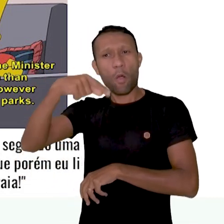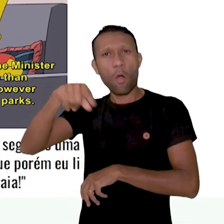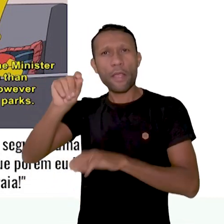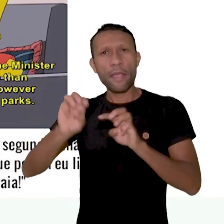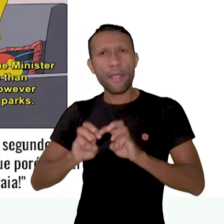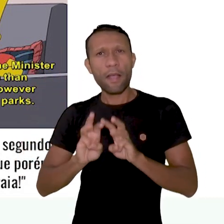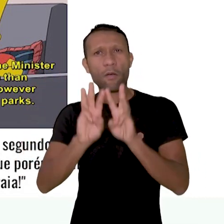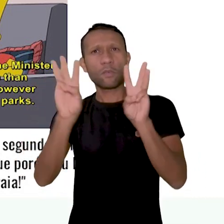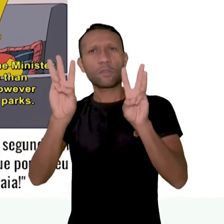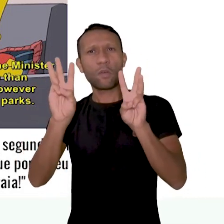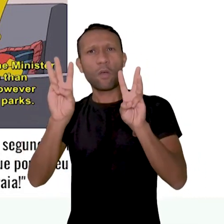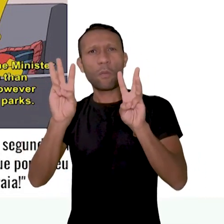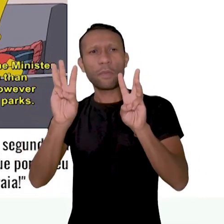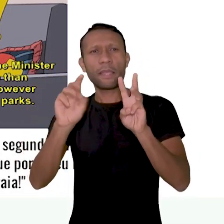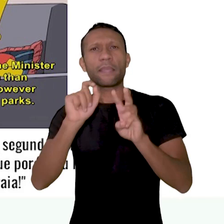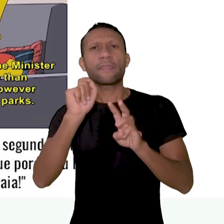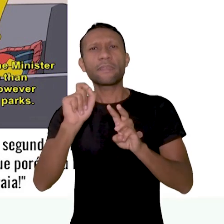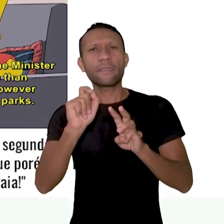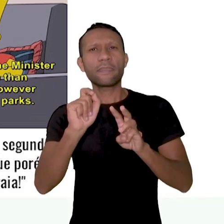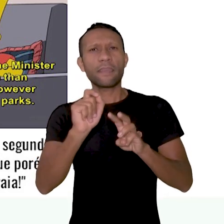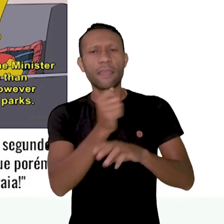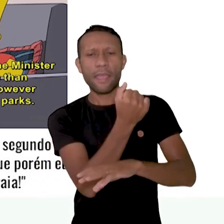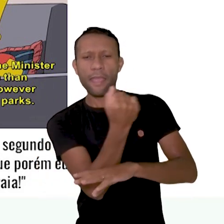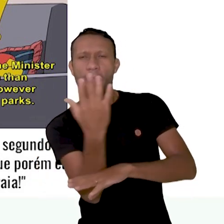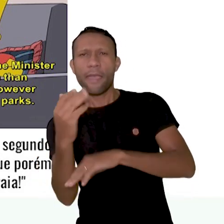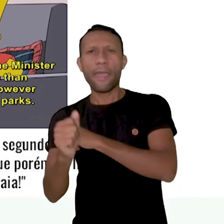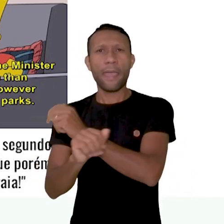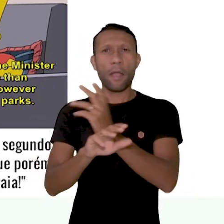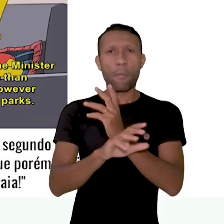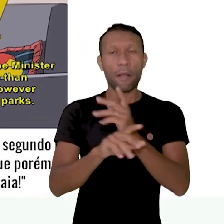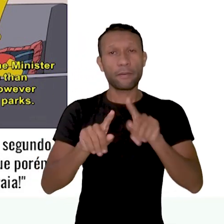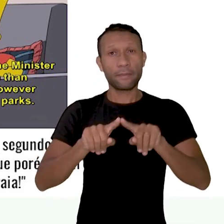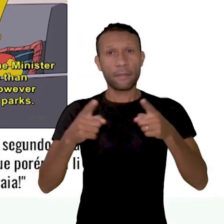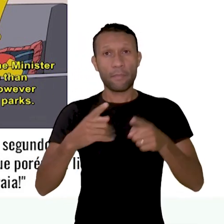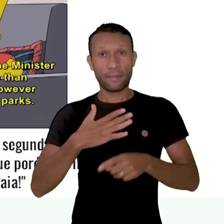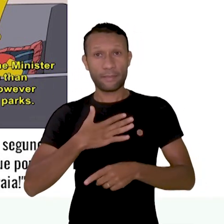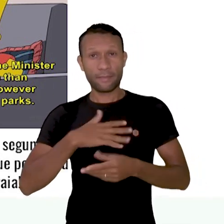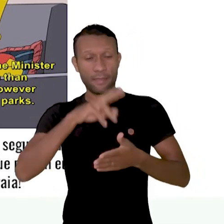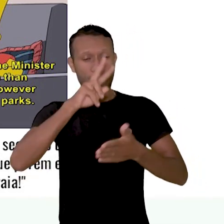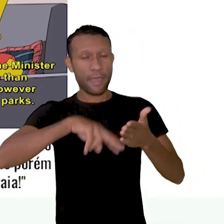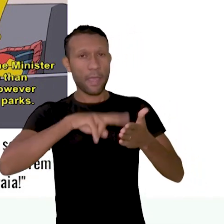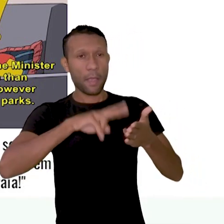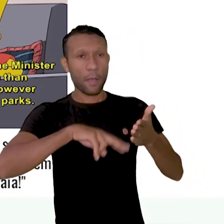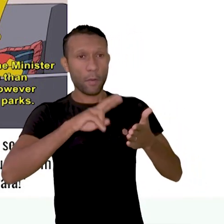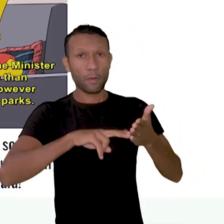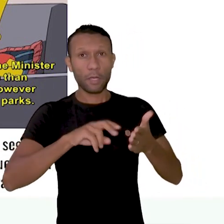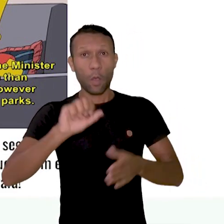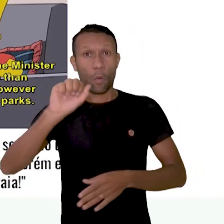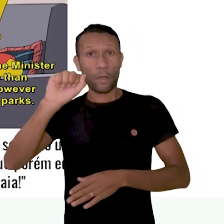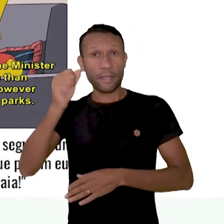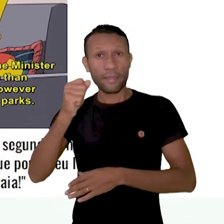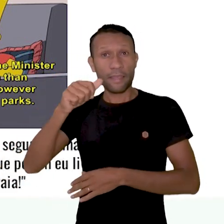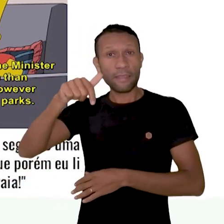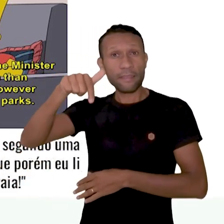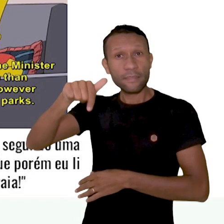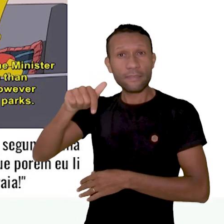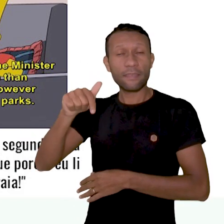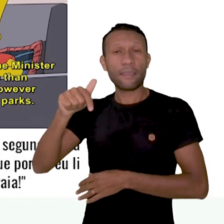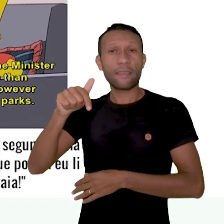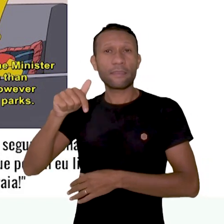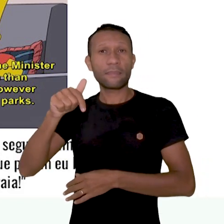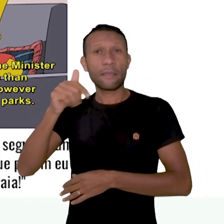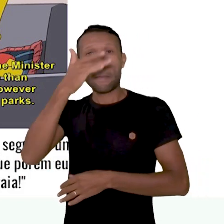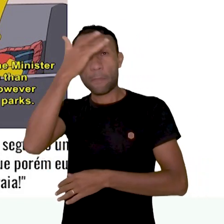ir ao parque. Porém, eu li que 80% das pessoas gostam de passar seu tempo livre nos